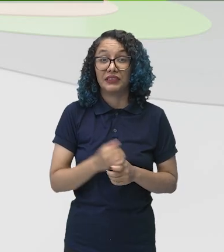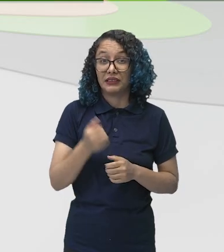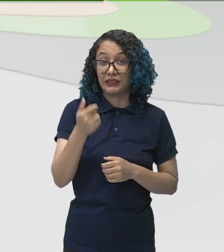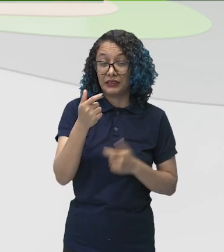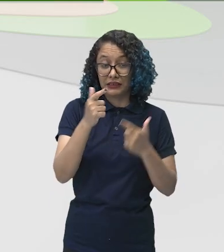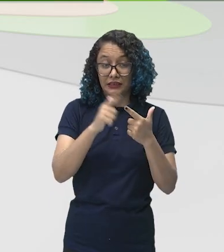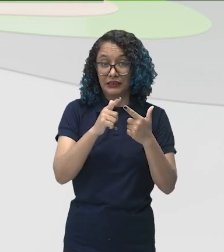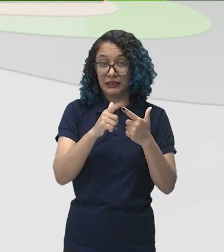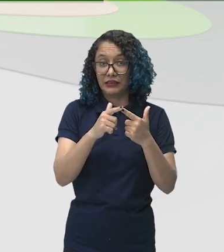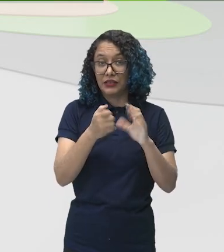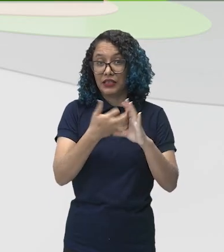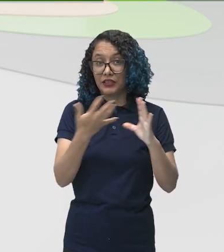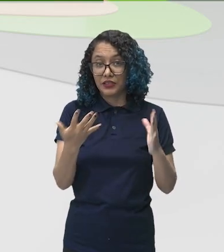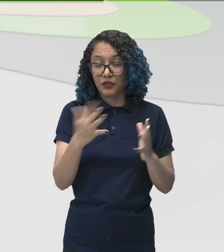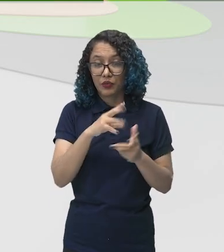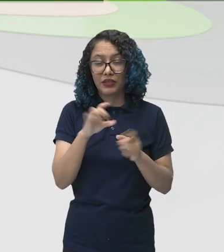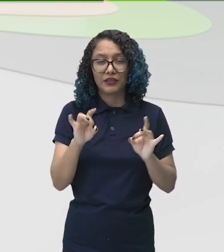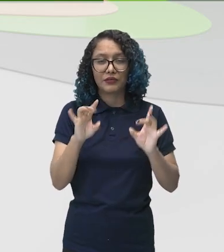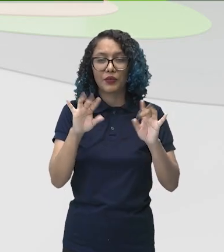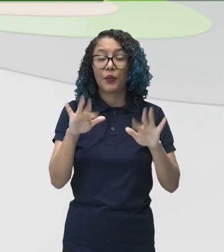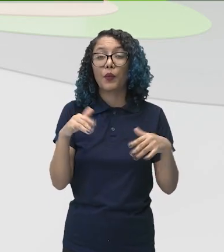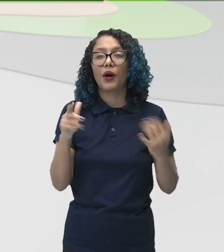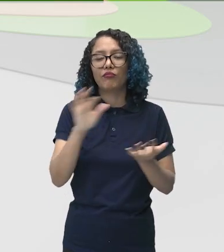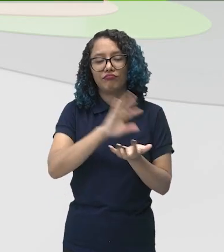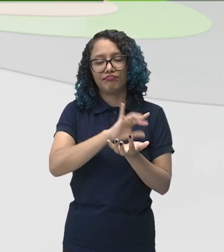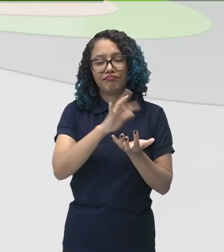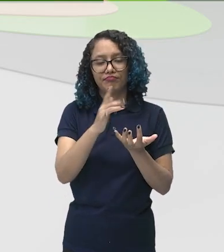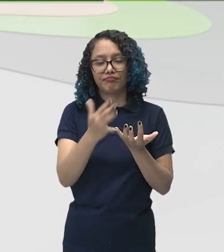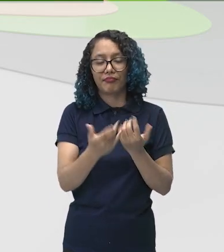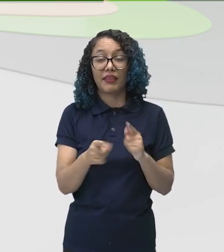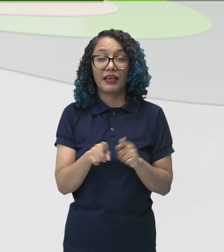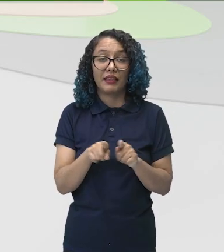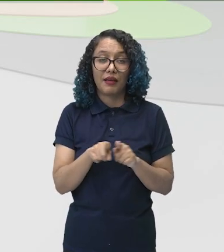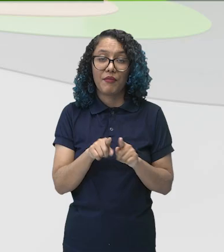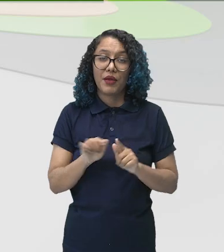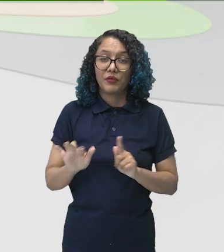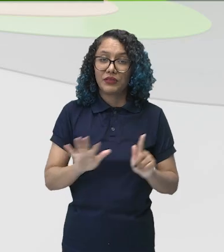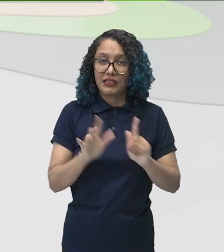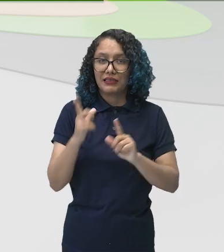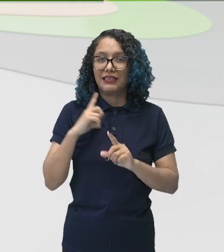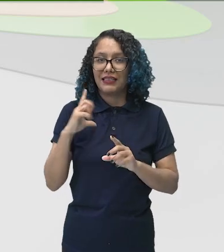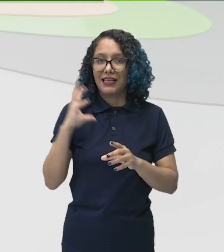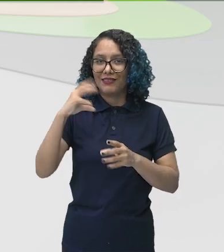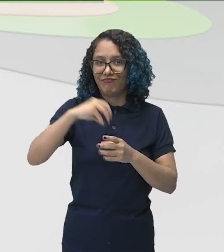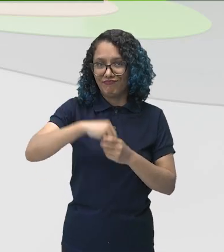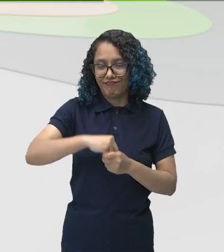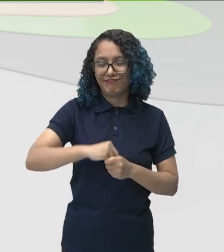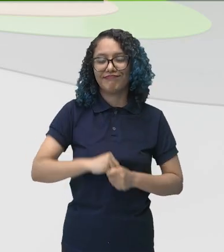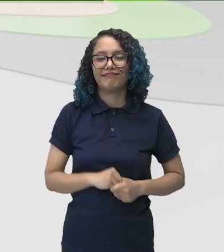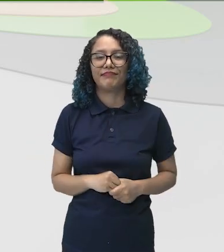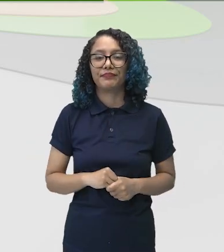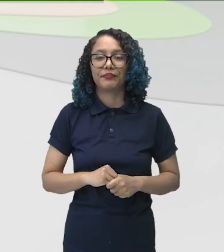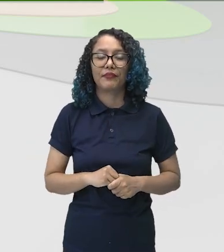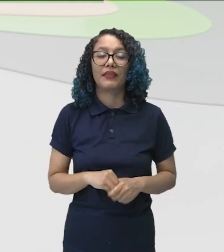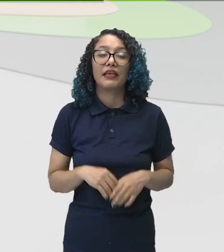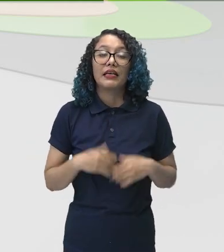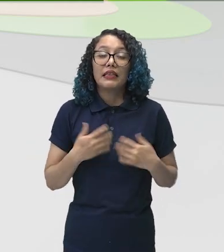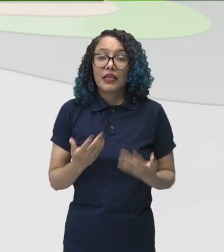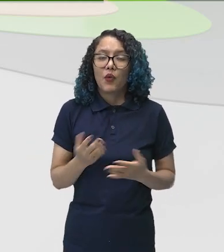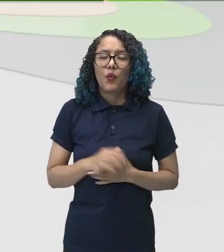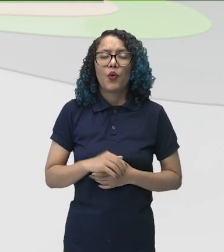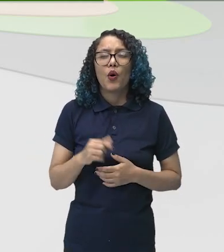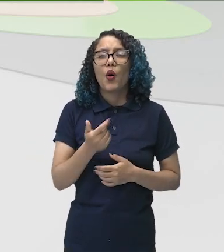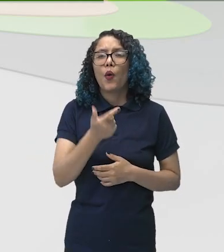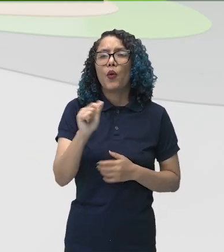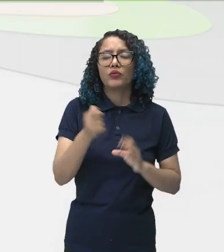nosso planeta é tão especial é a atmosfera e os gases que a compõem. E que outra característica faz